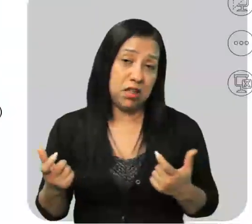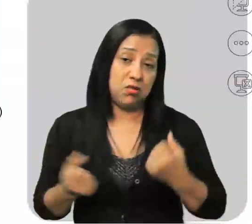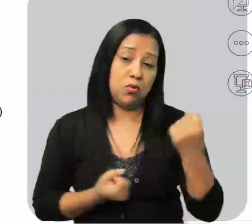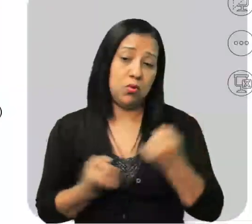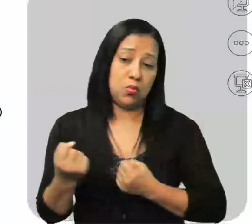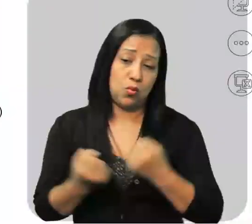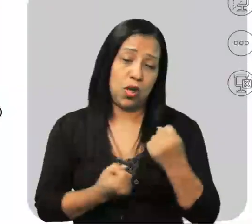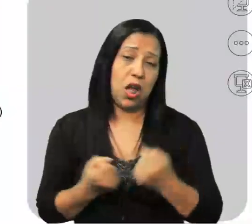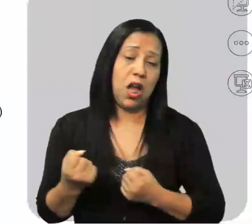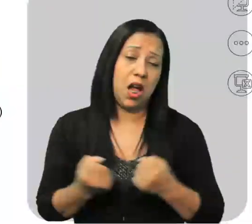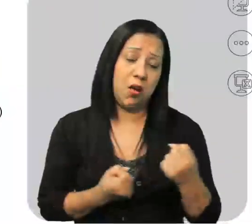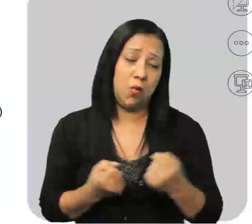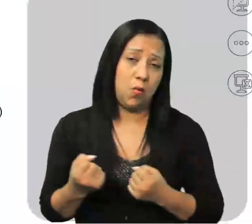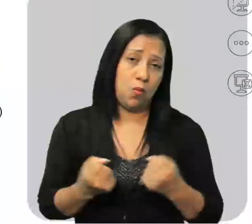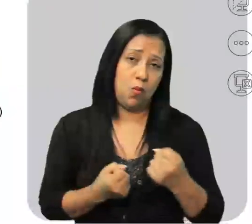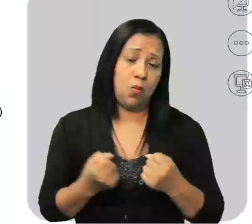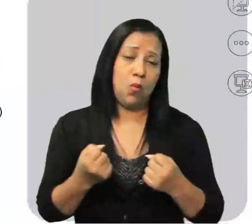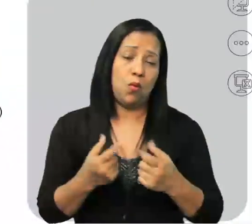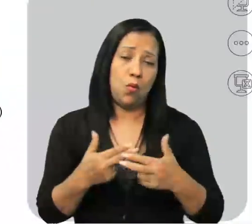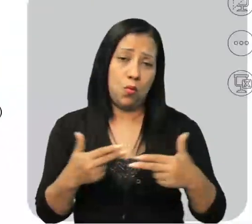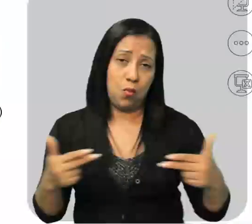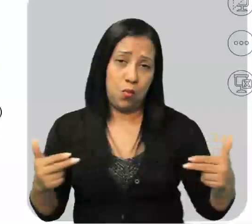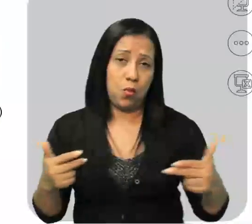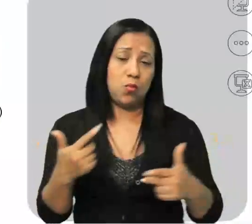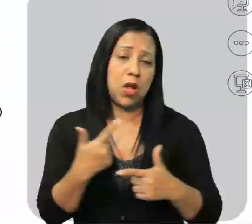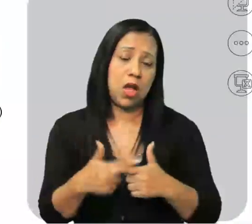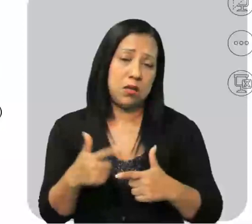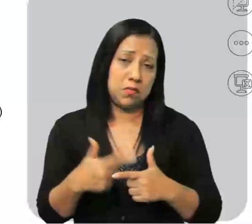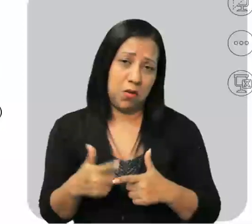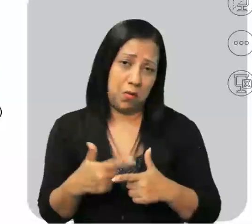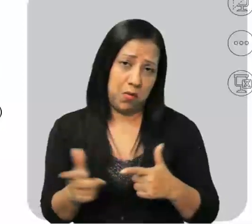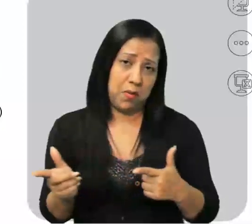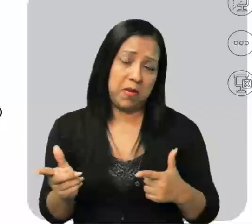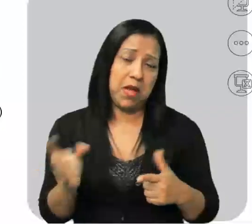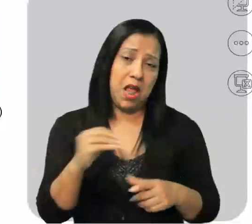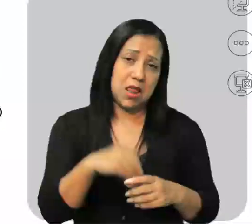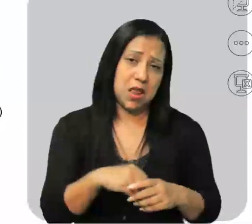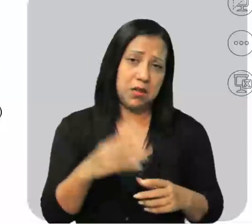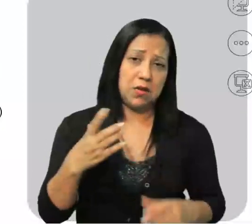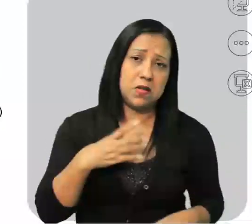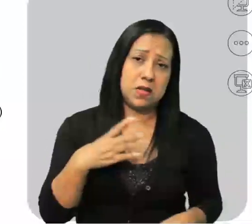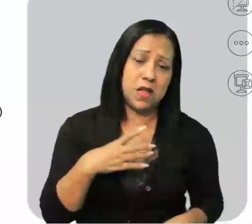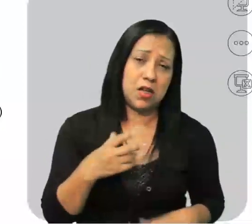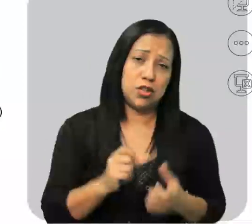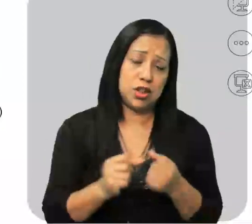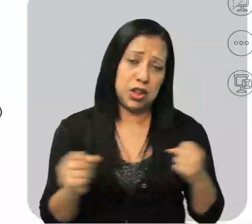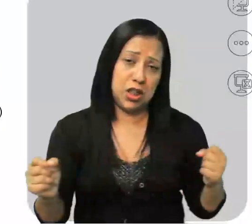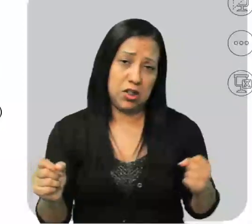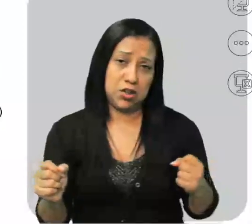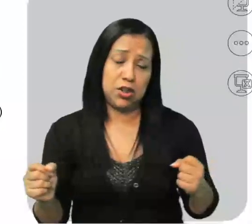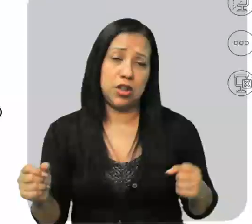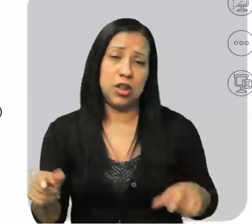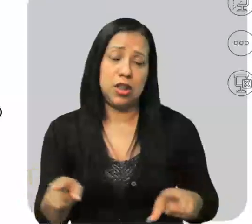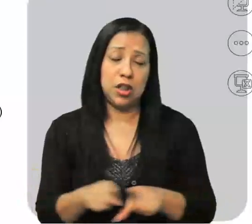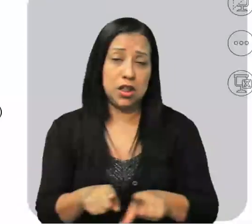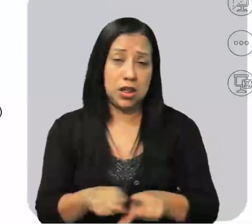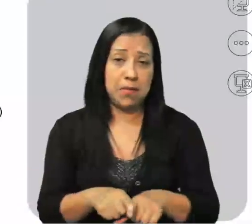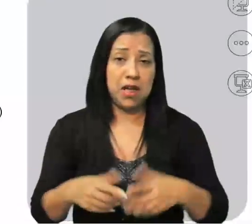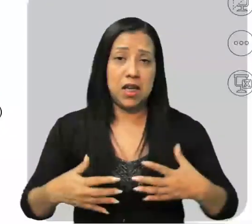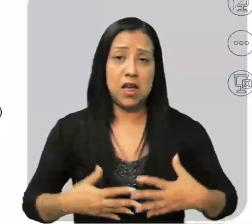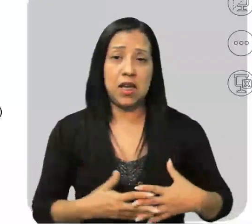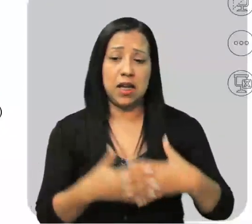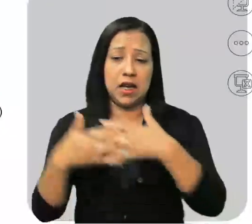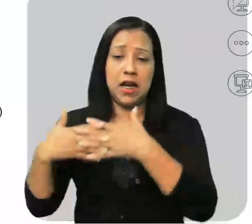até problema no nosso bolso. O transporte traz também esse transporte caótico, esse trânsito caótico,